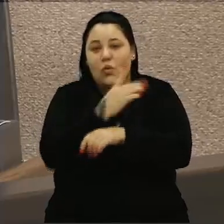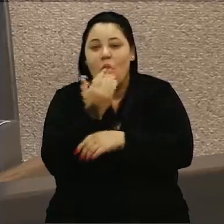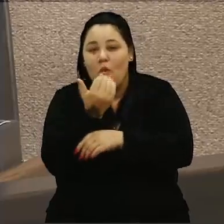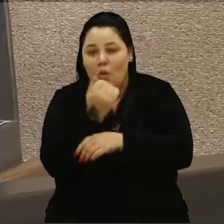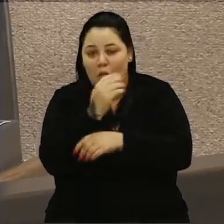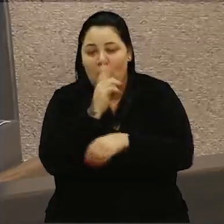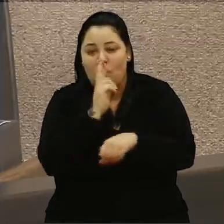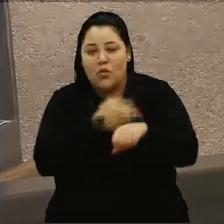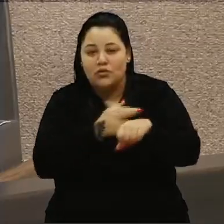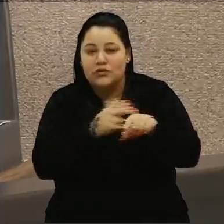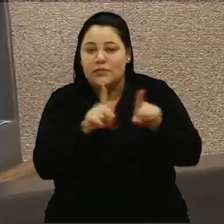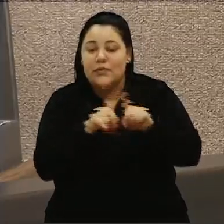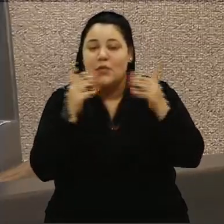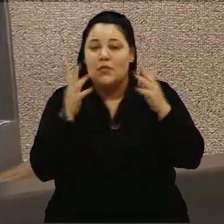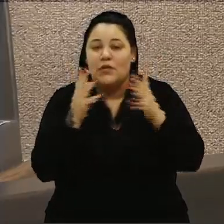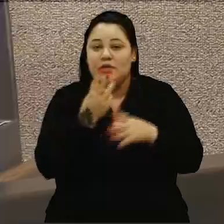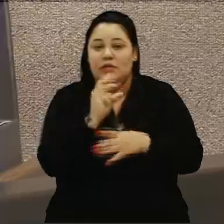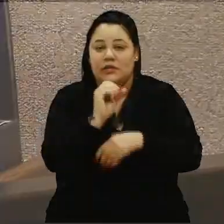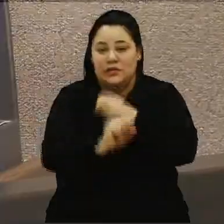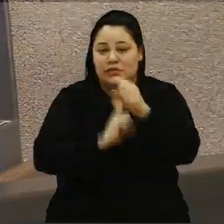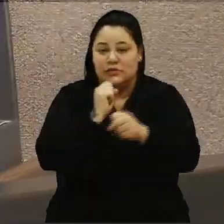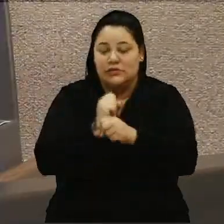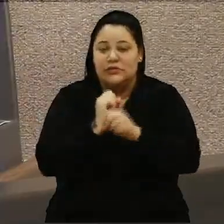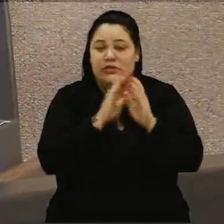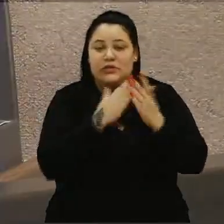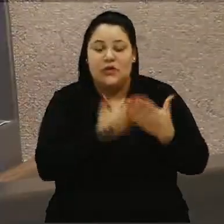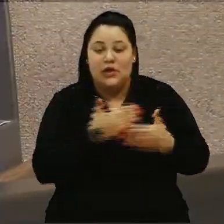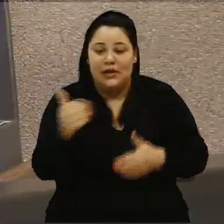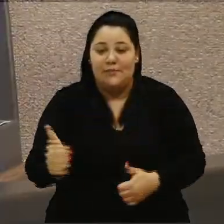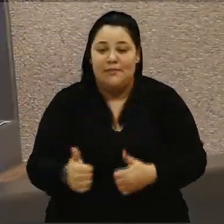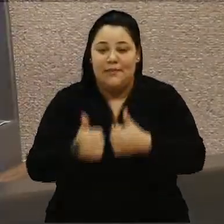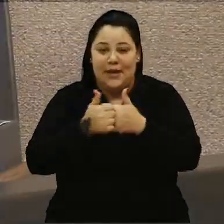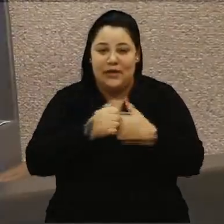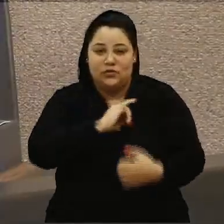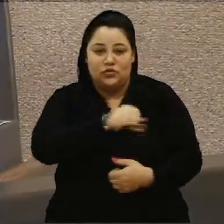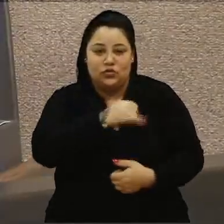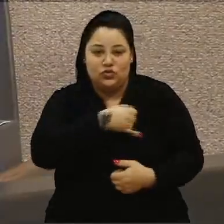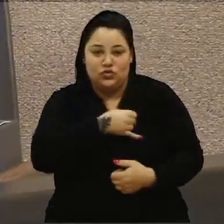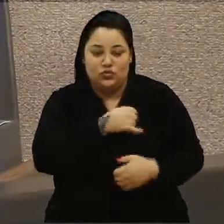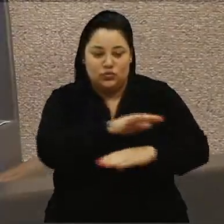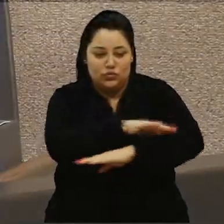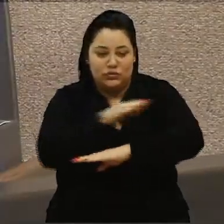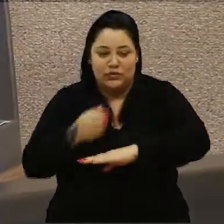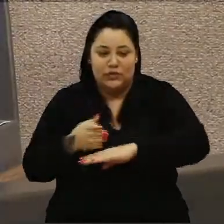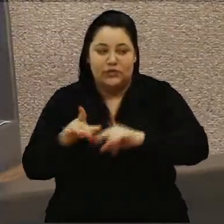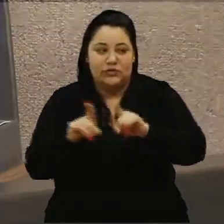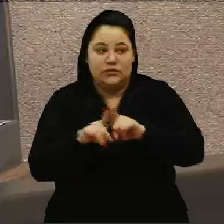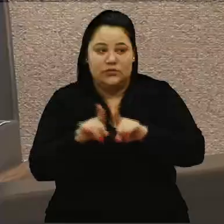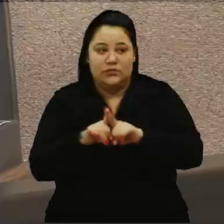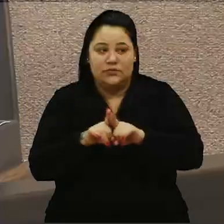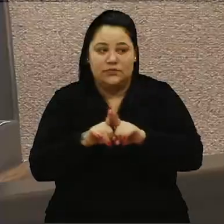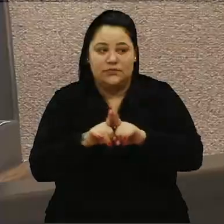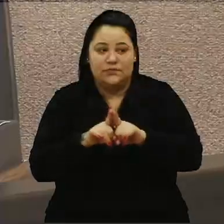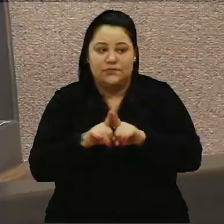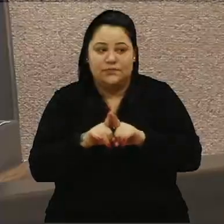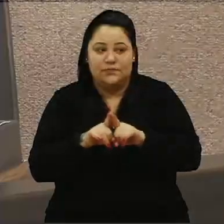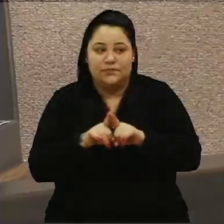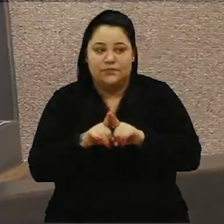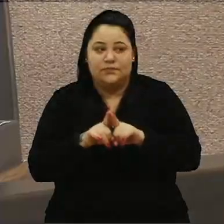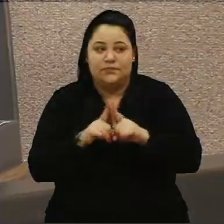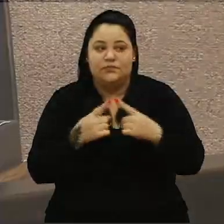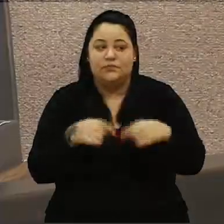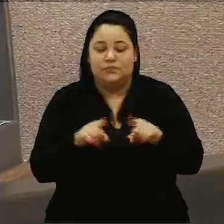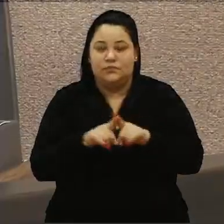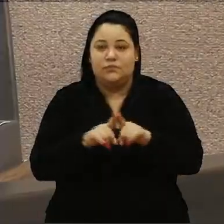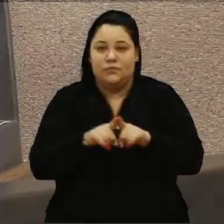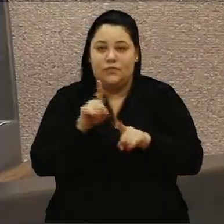anos da escolinha, que fica ali próximo ao Campo do Juventude, uma escolinha que pais e